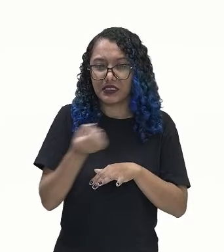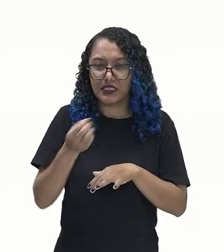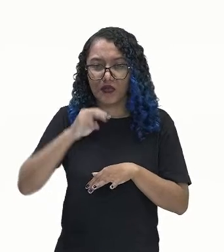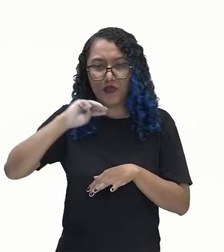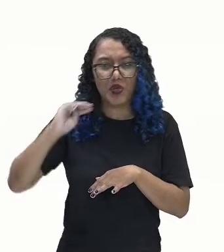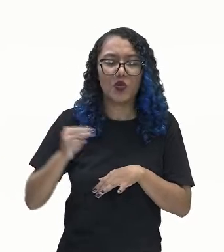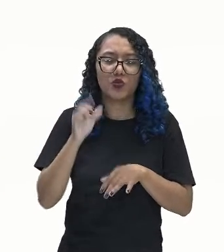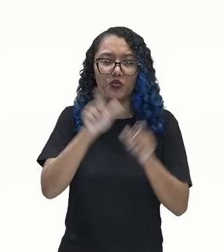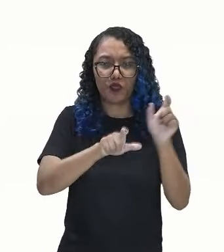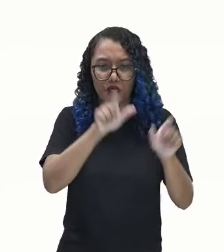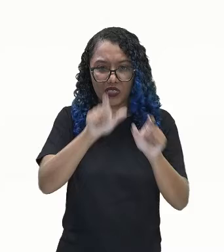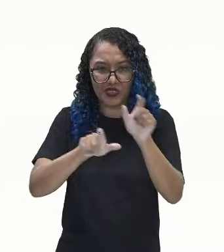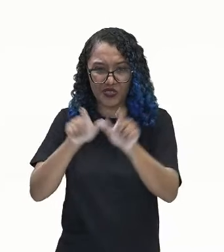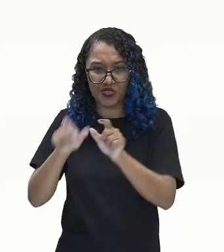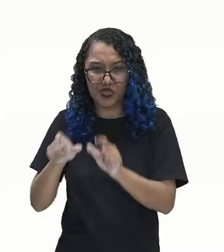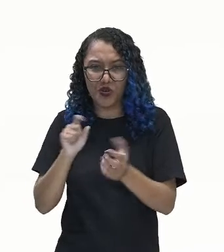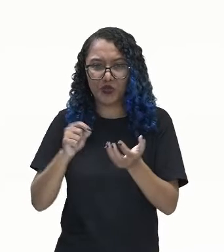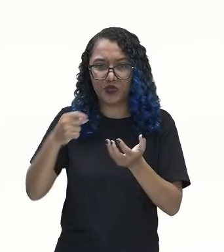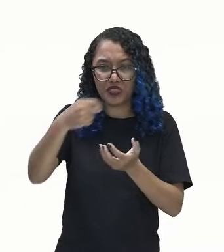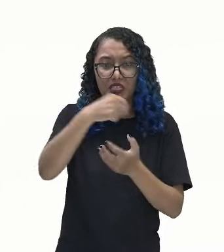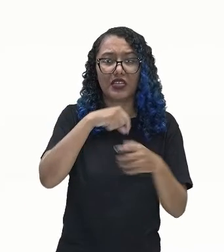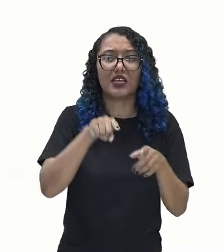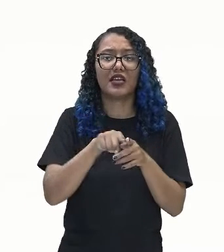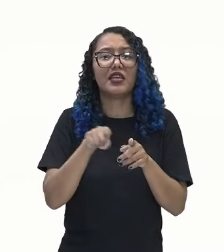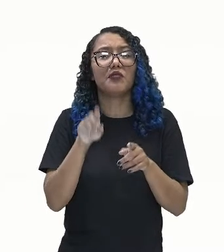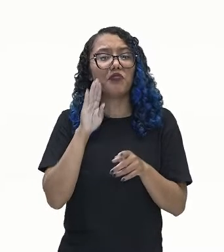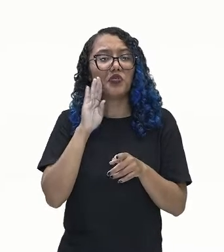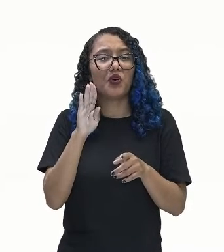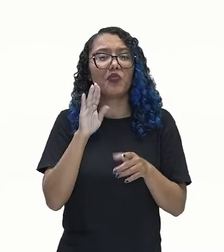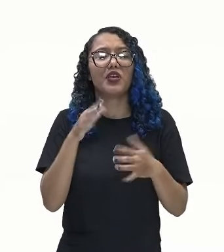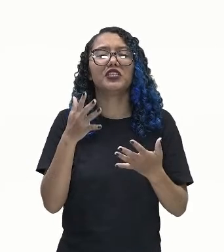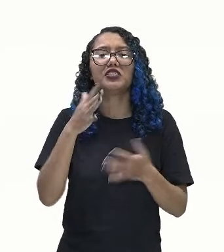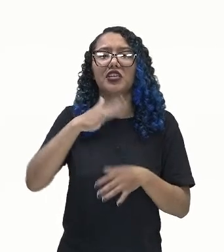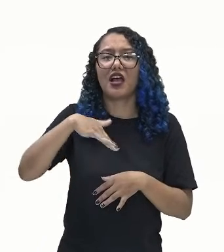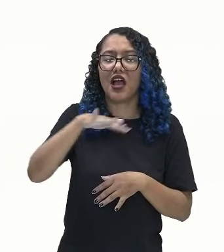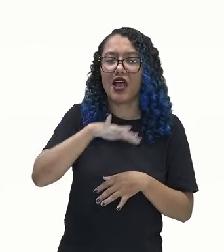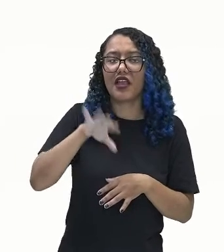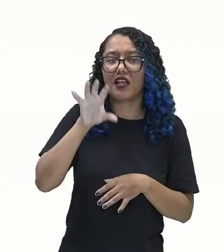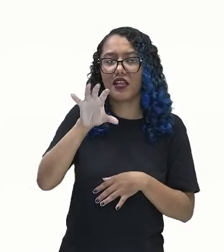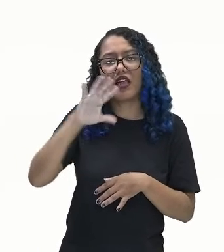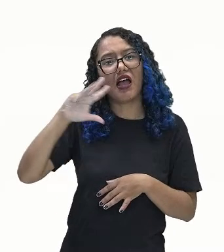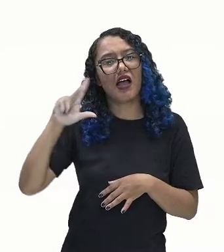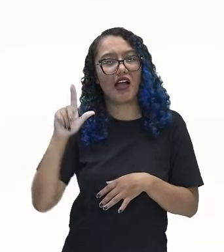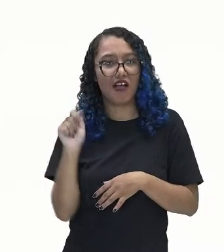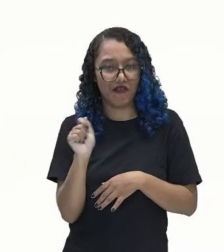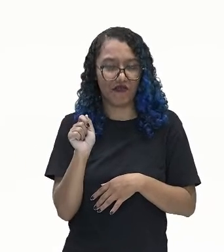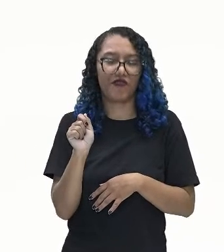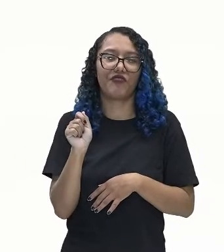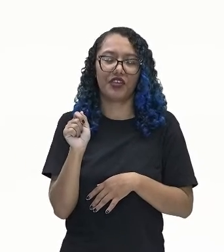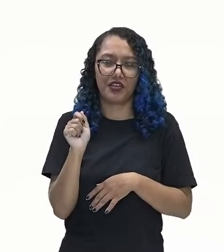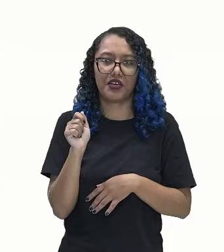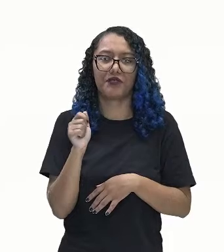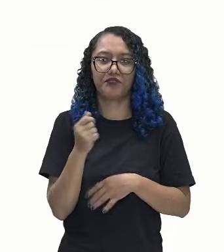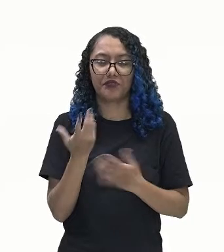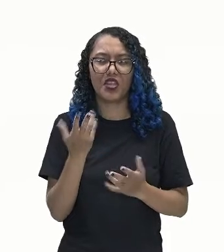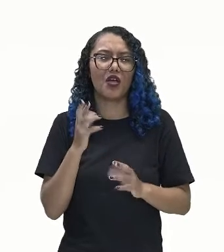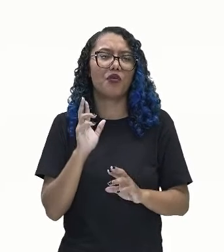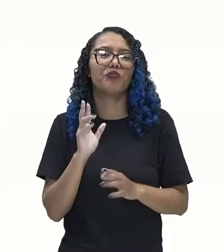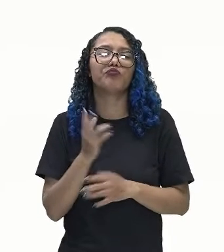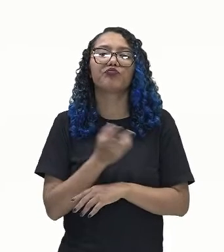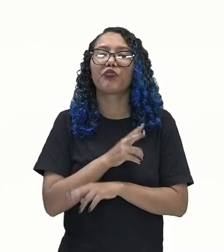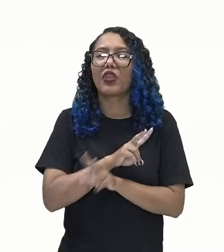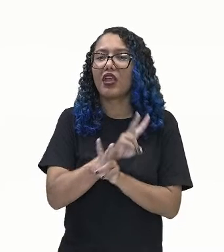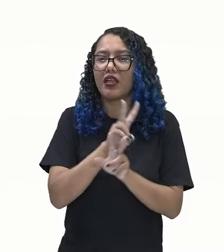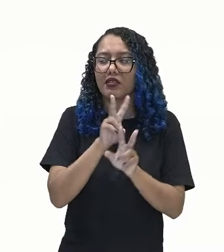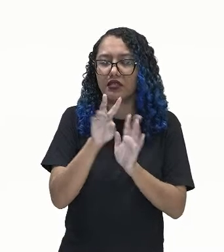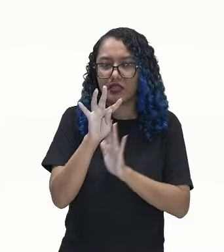algumas regiões da África. Muito bem. Veja que a gente está falando da mandioca,